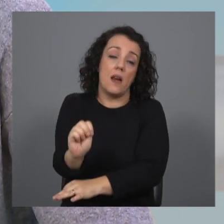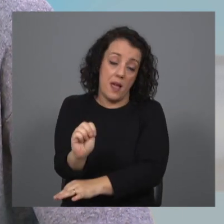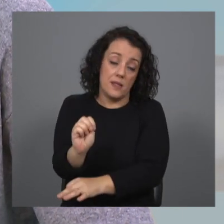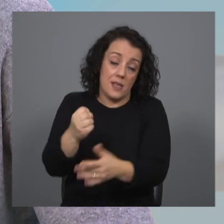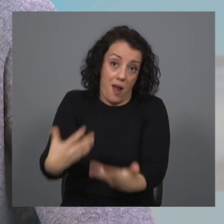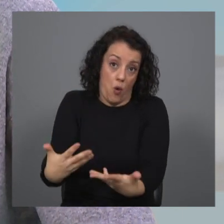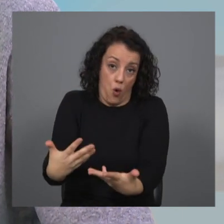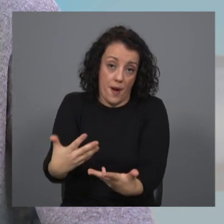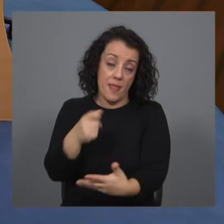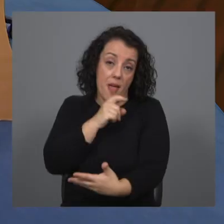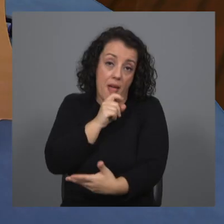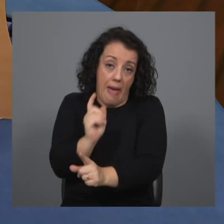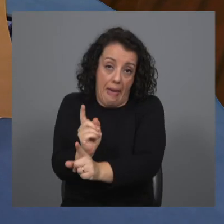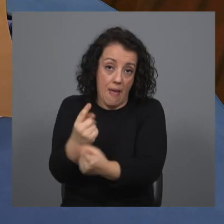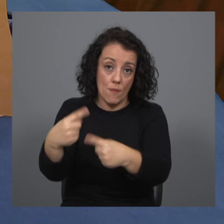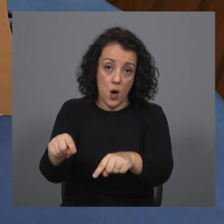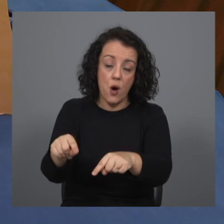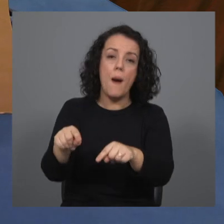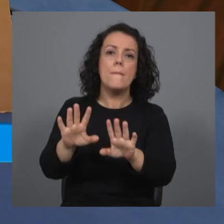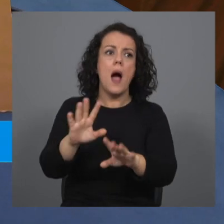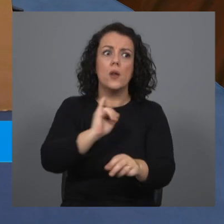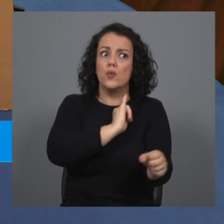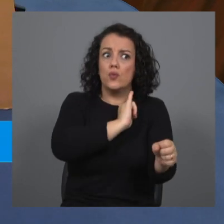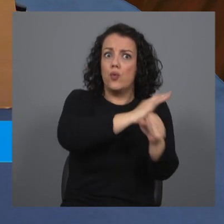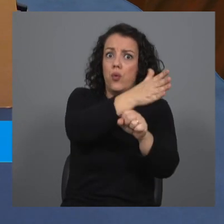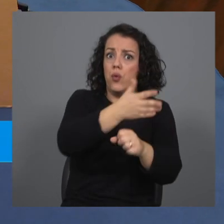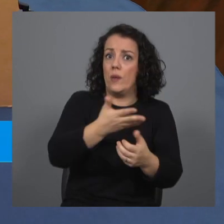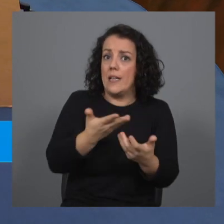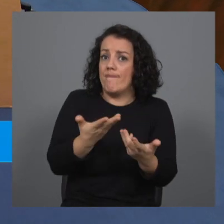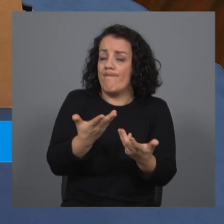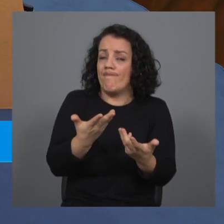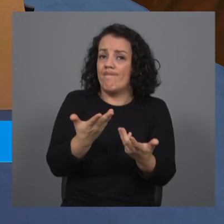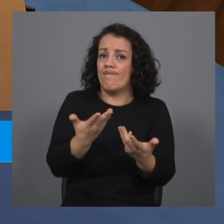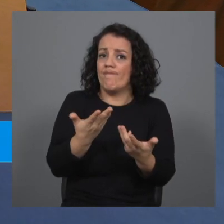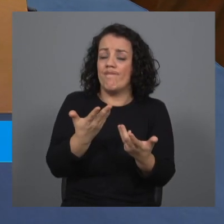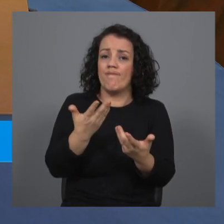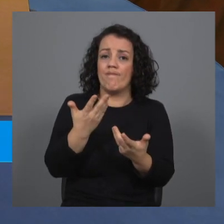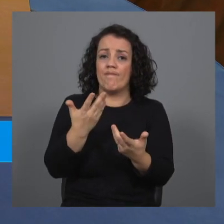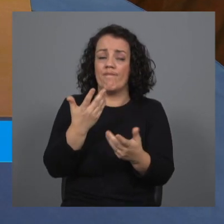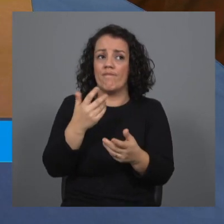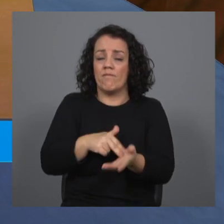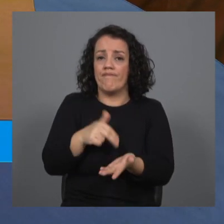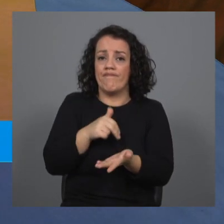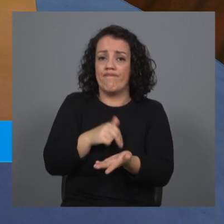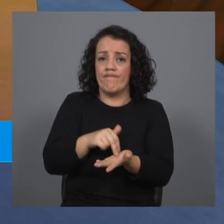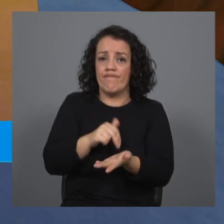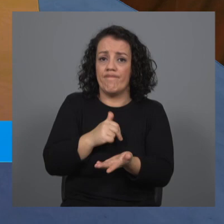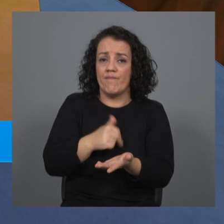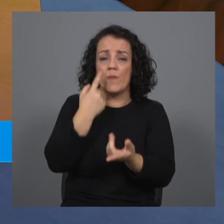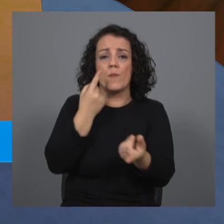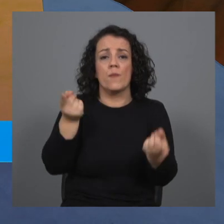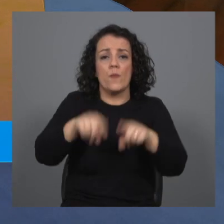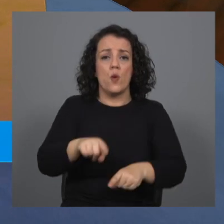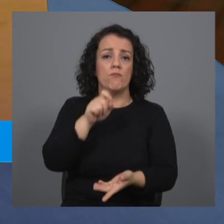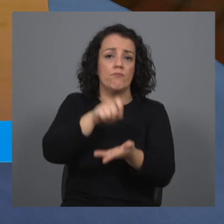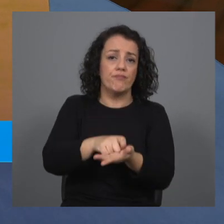neste momento, não é? Mas muitas outras acabam por ter que ficar a aguardar que exista a remarcação